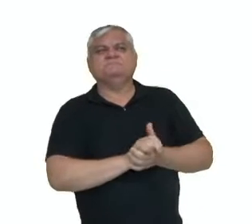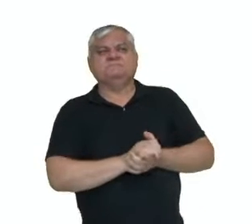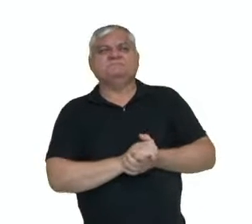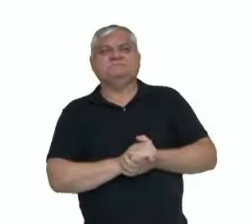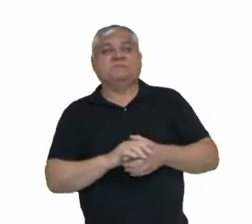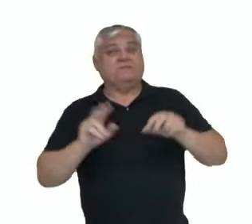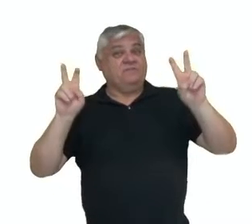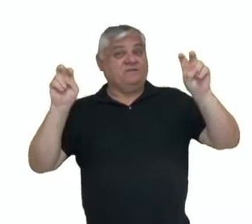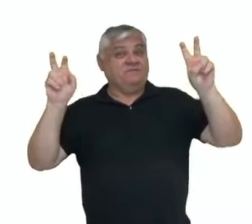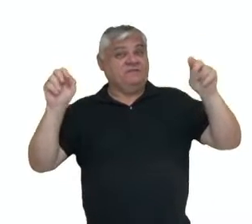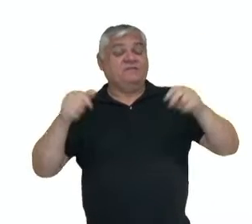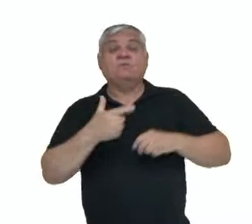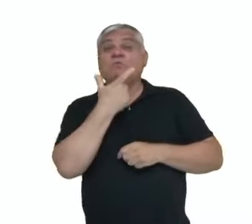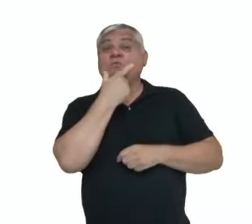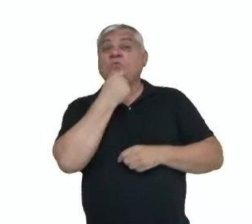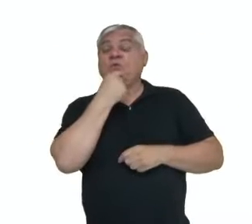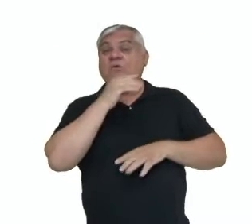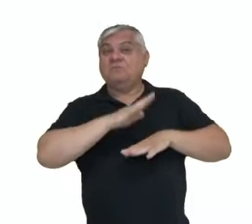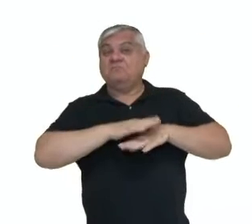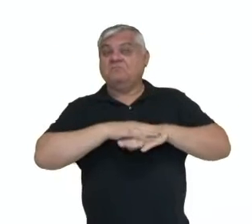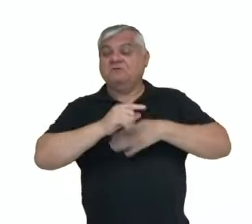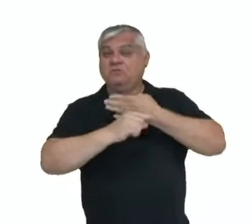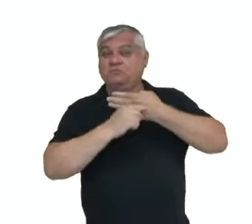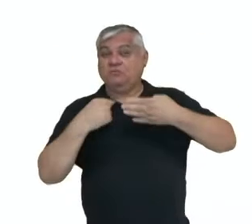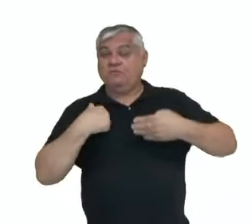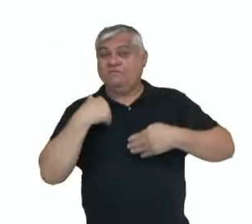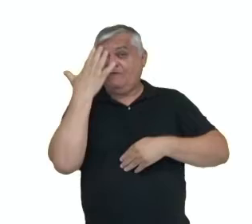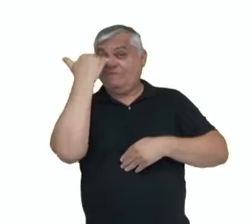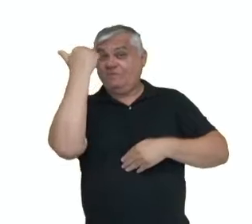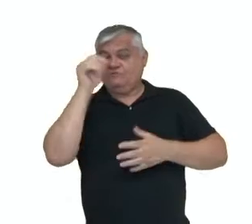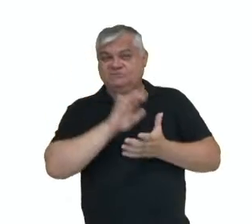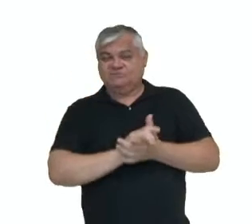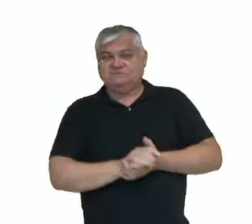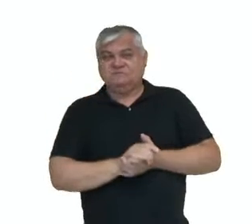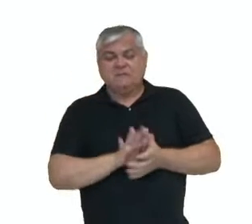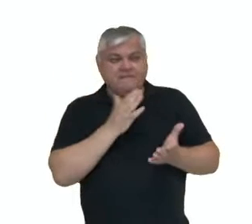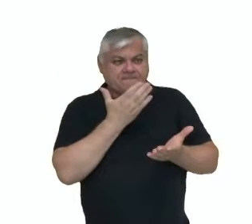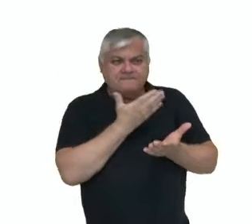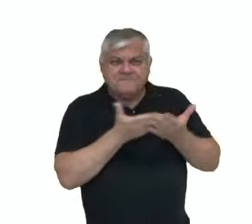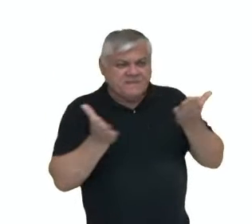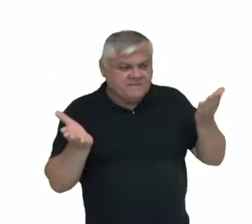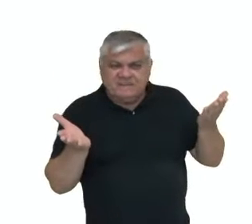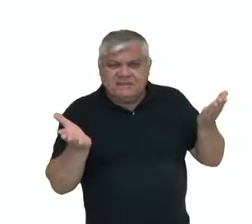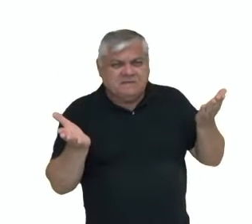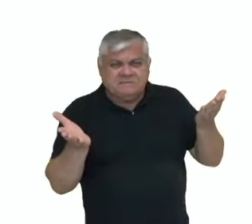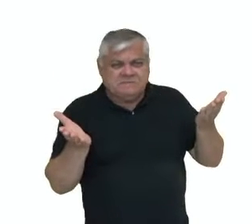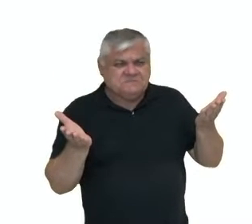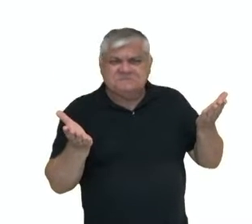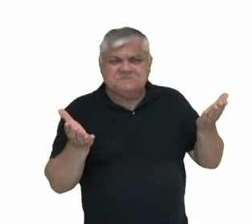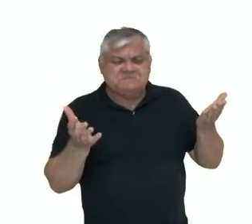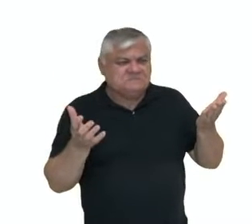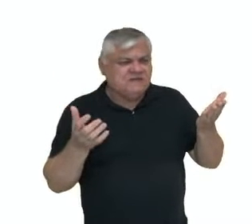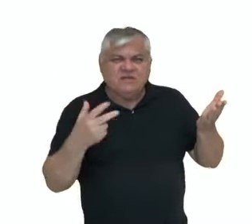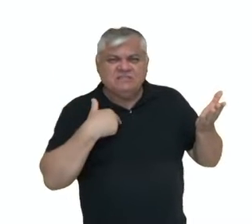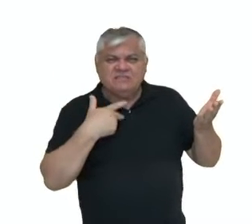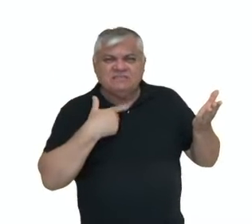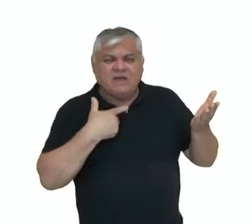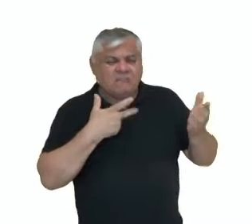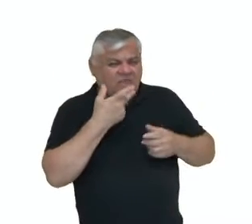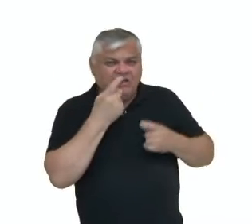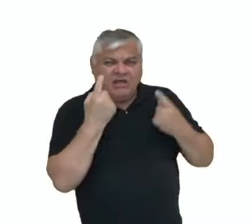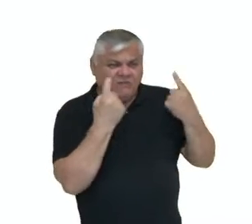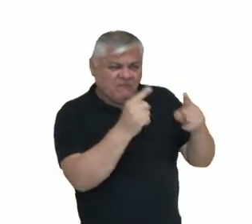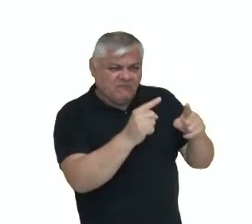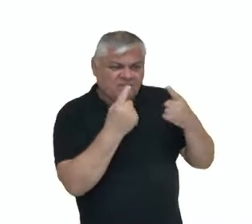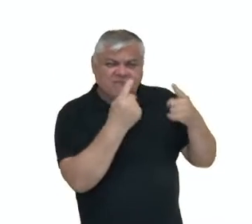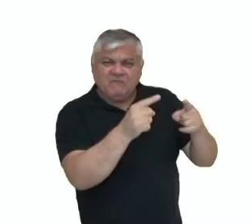de um grande jornalista, Vladimir Herzog, que ele dizia: quando perdemos a capacidade de nos indignar com as atrocidades